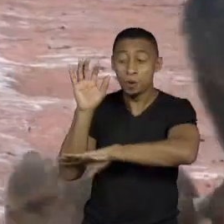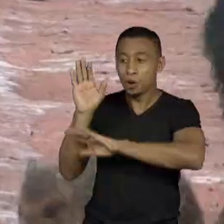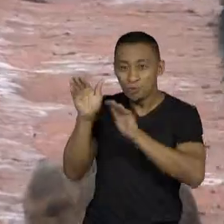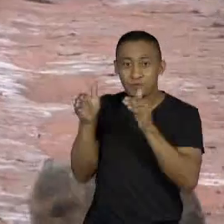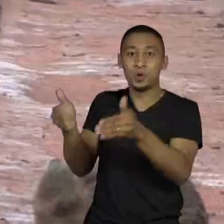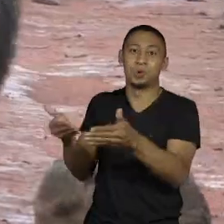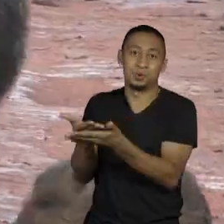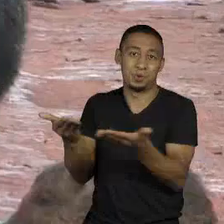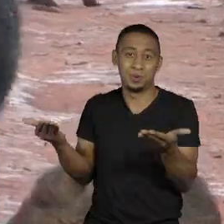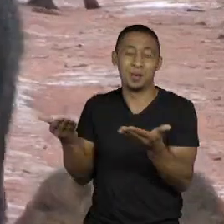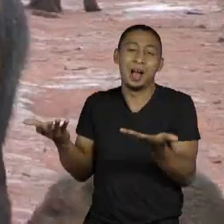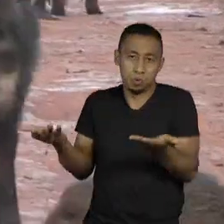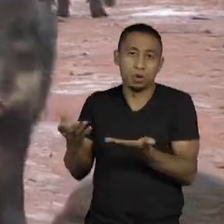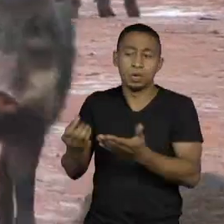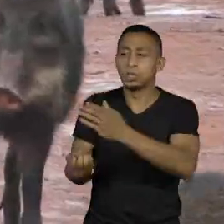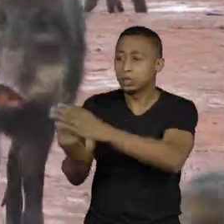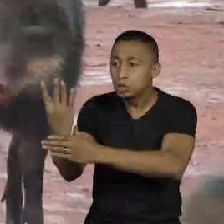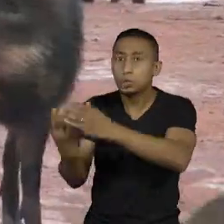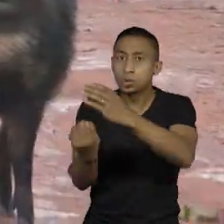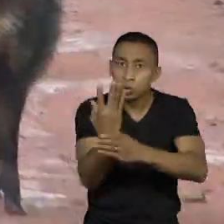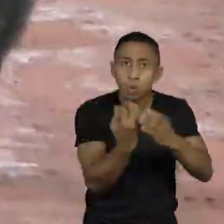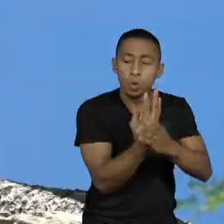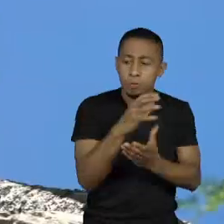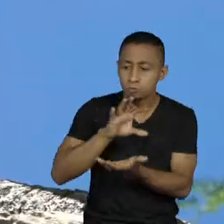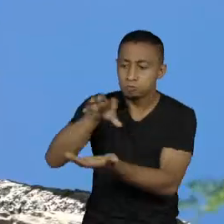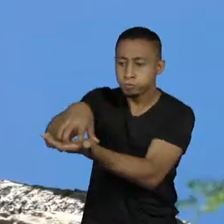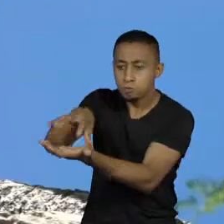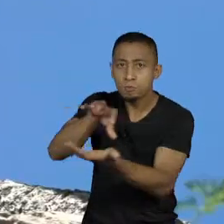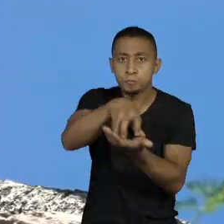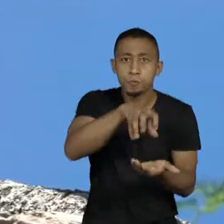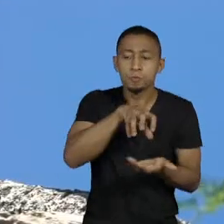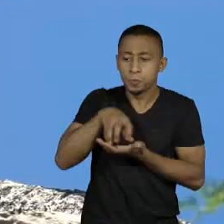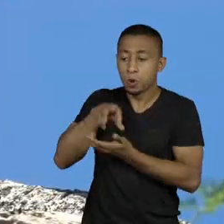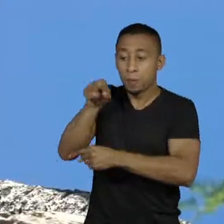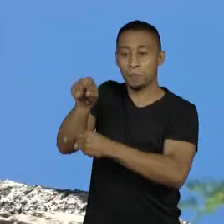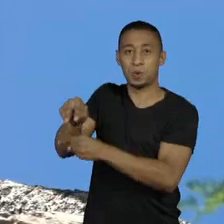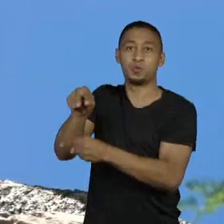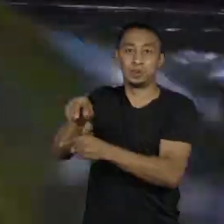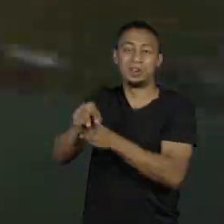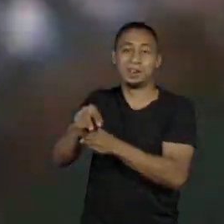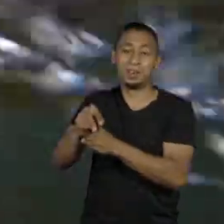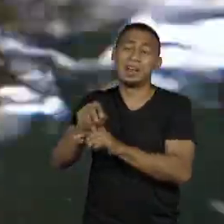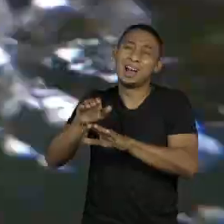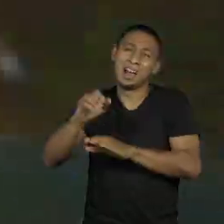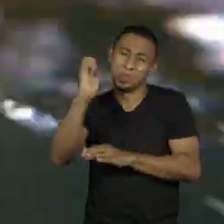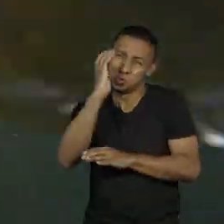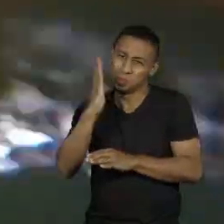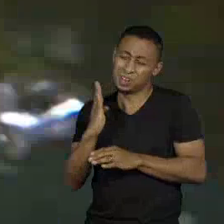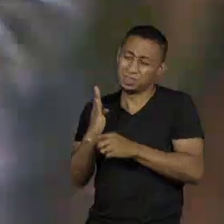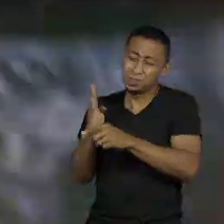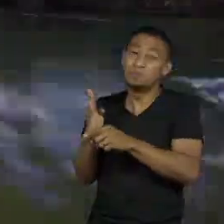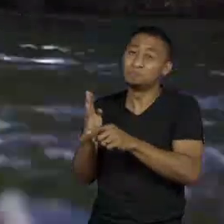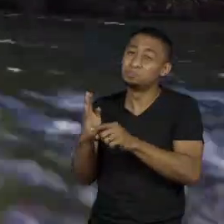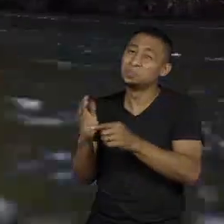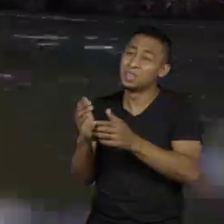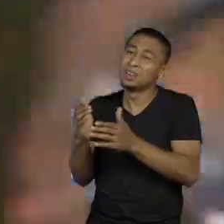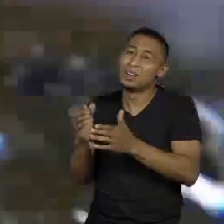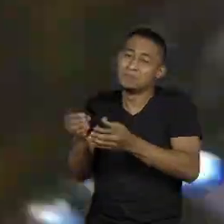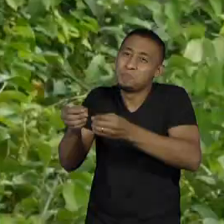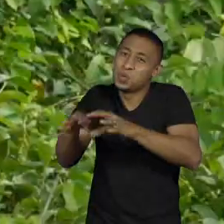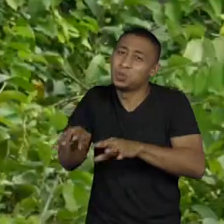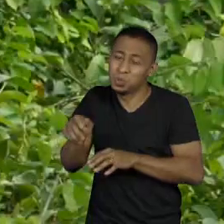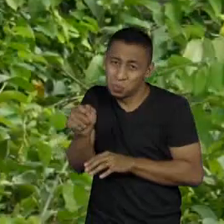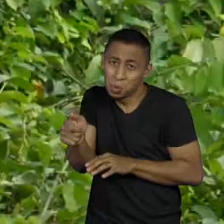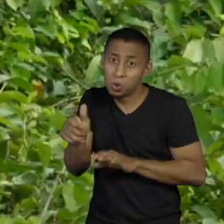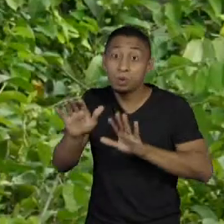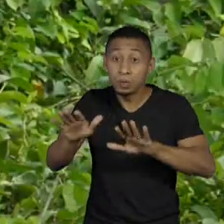as unidades de conservação, que tem perdido um pouco a importância no Brasil, mas a gente mostra que a conservação dessas